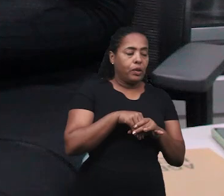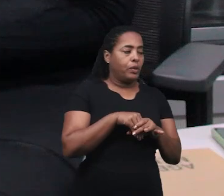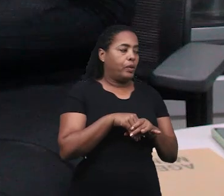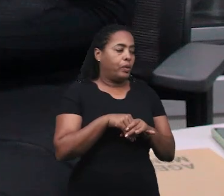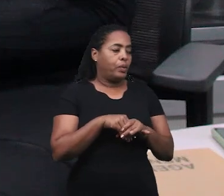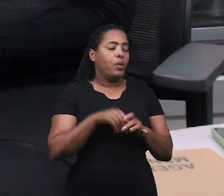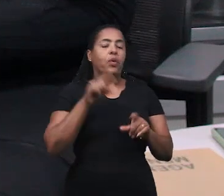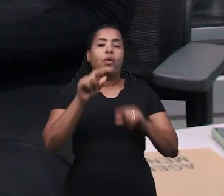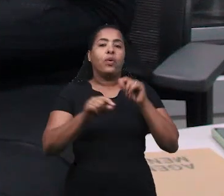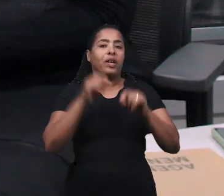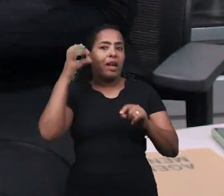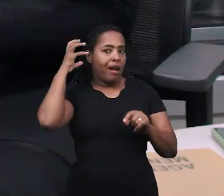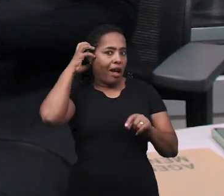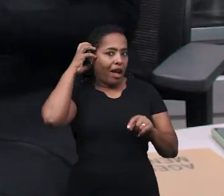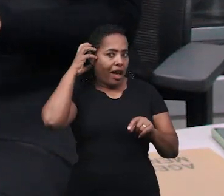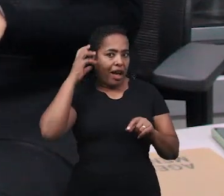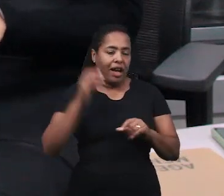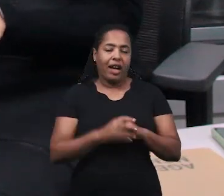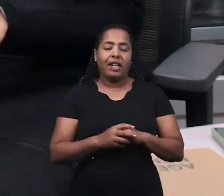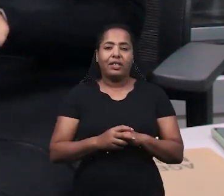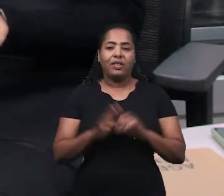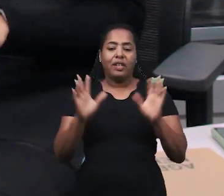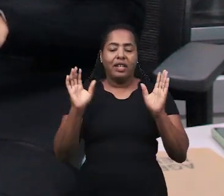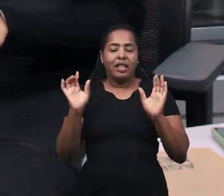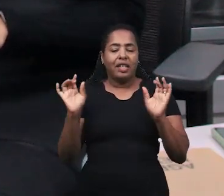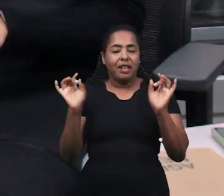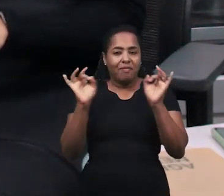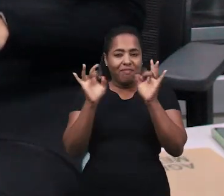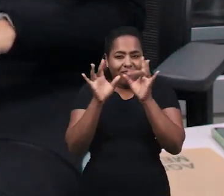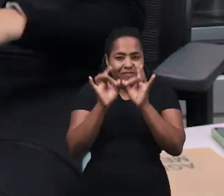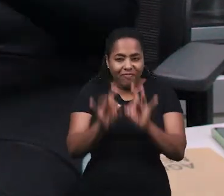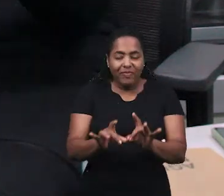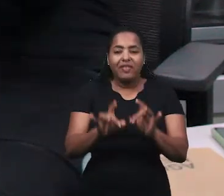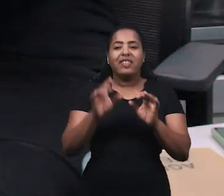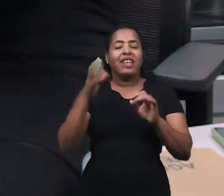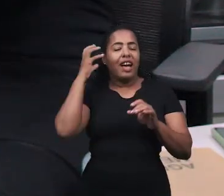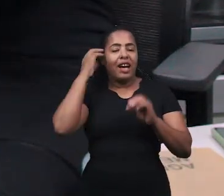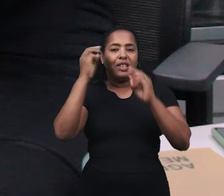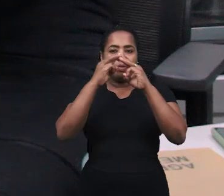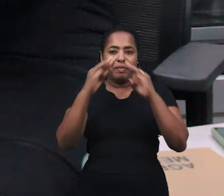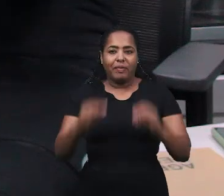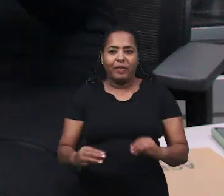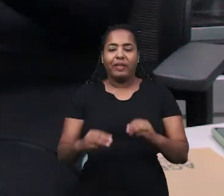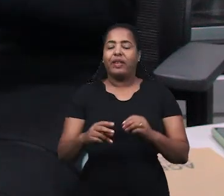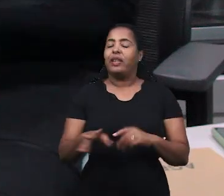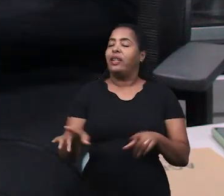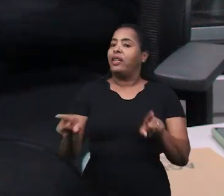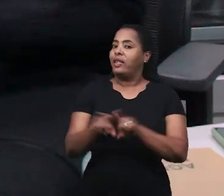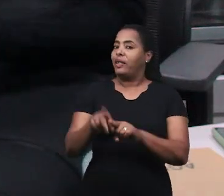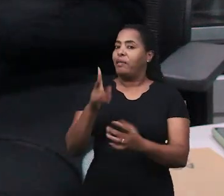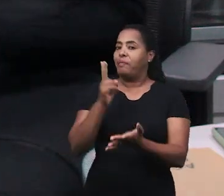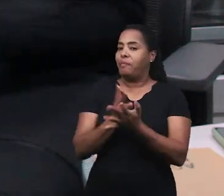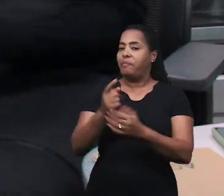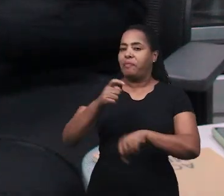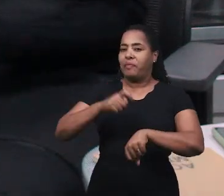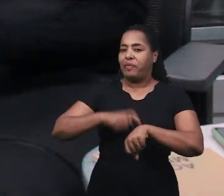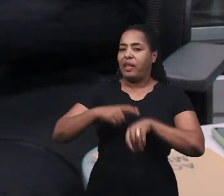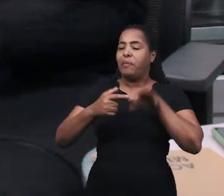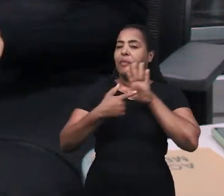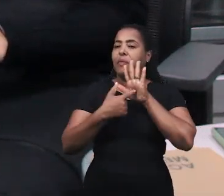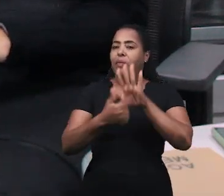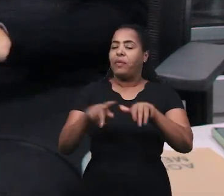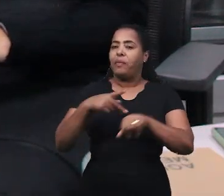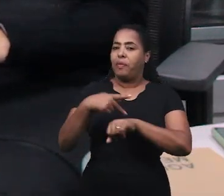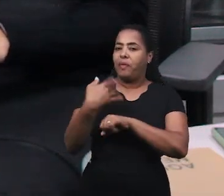falou, do que é a rádio e especificamente o que é a Rádio Manaim para muitos irmãos nossos, ao mesmo tempo,